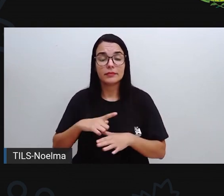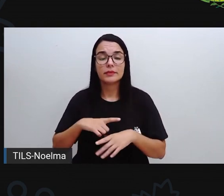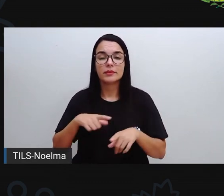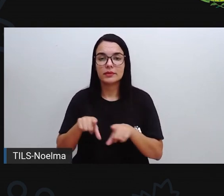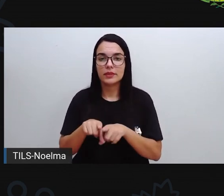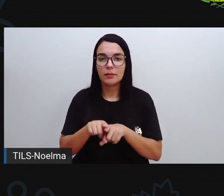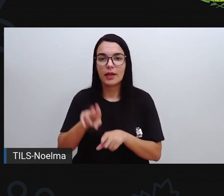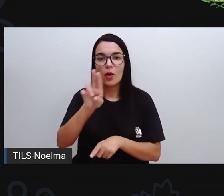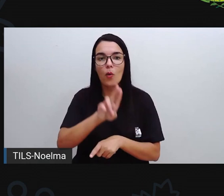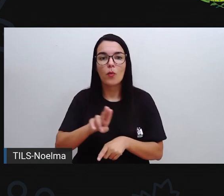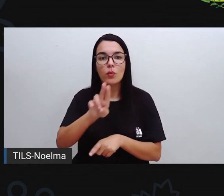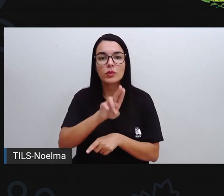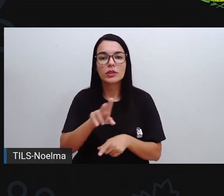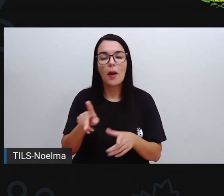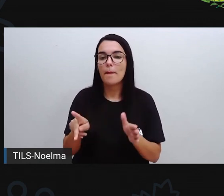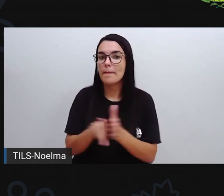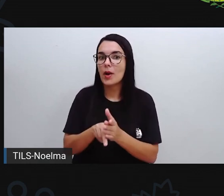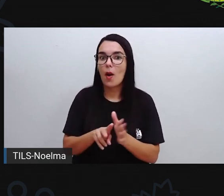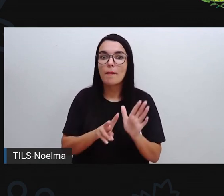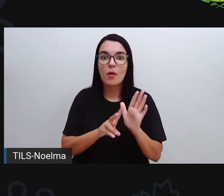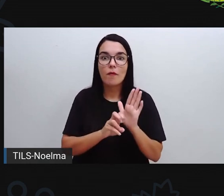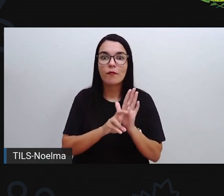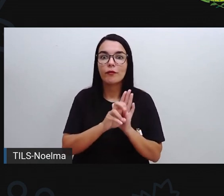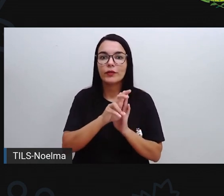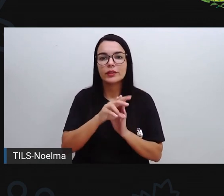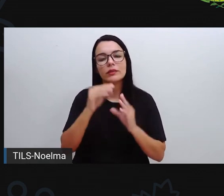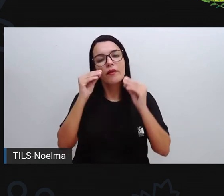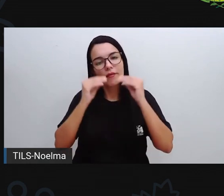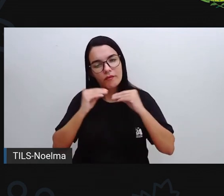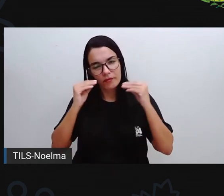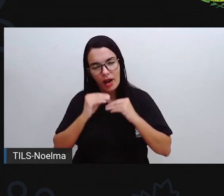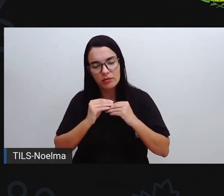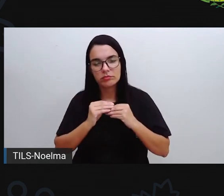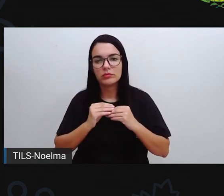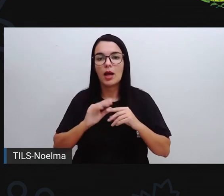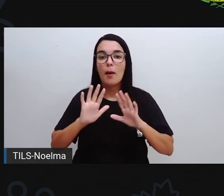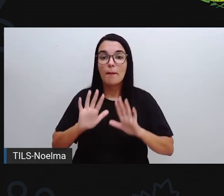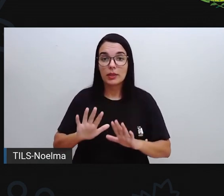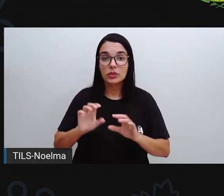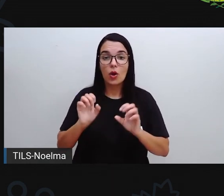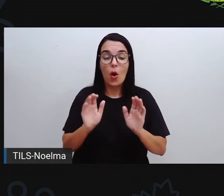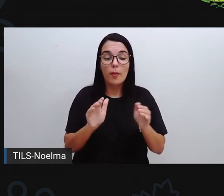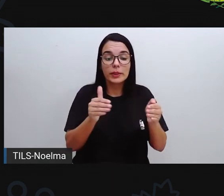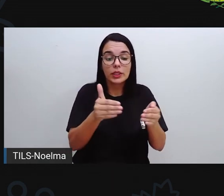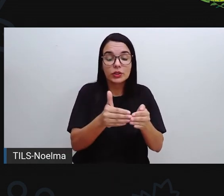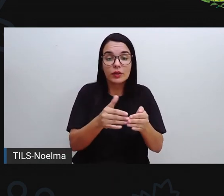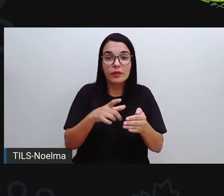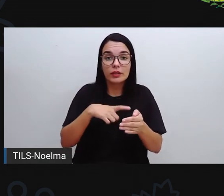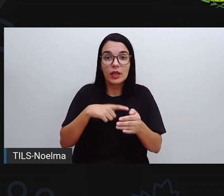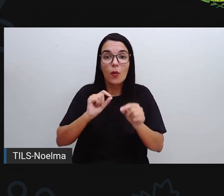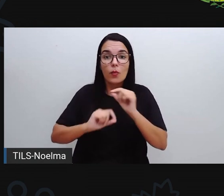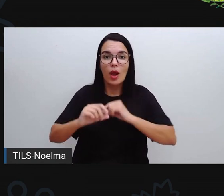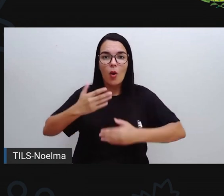também se utiliza o próprio vírus, porém de forma enfraquecida, apenas com o objetivo de estimular o nosso sistema